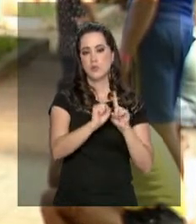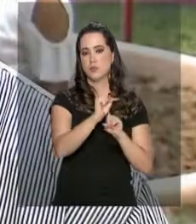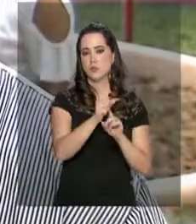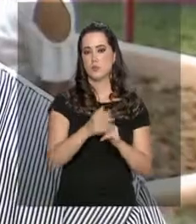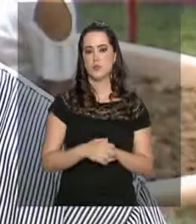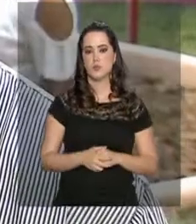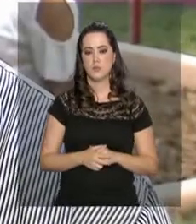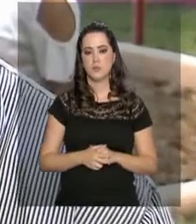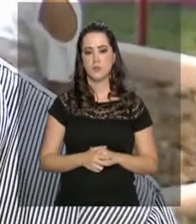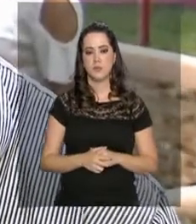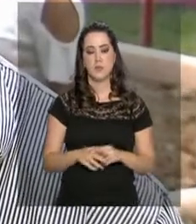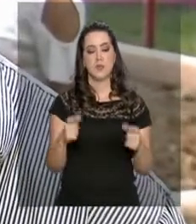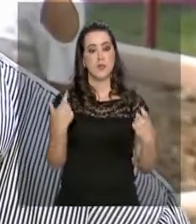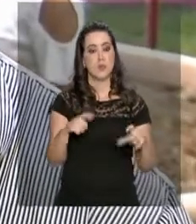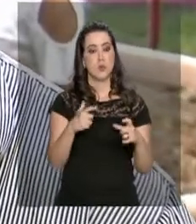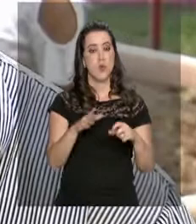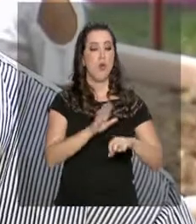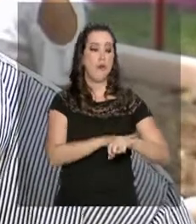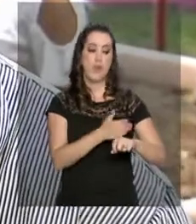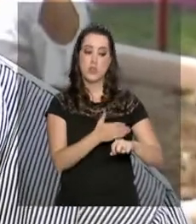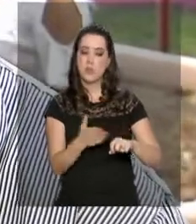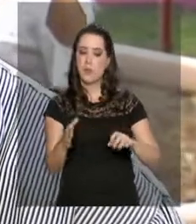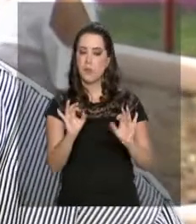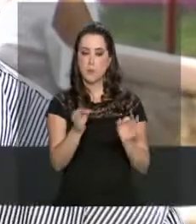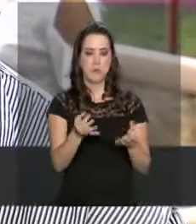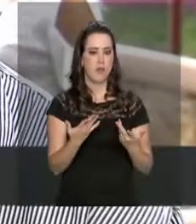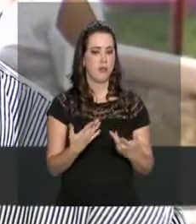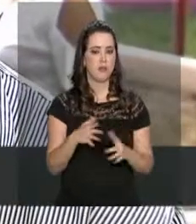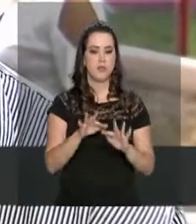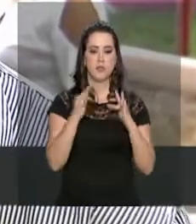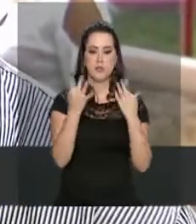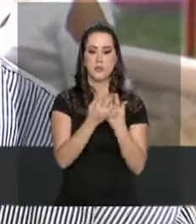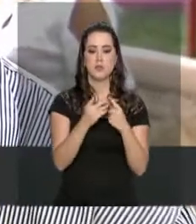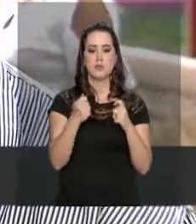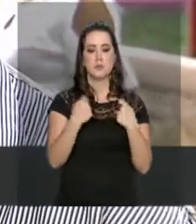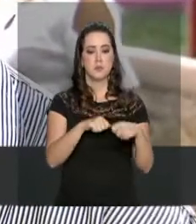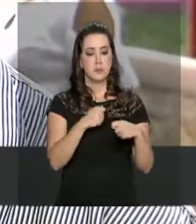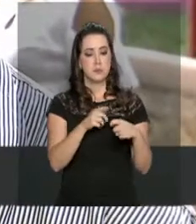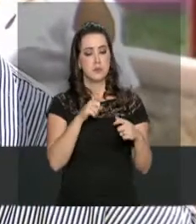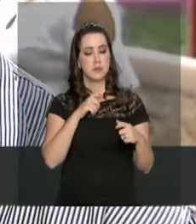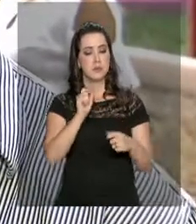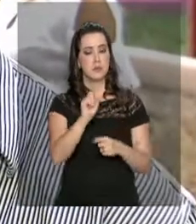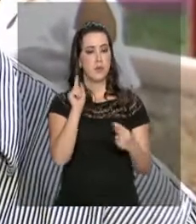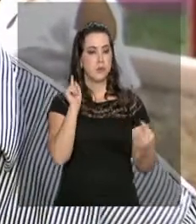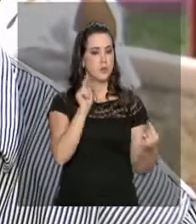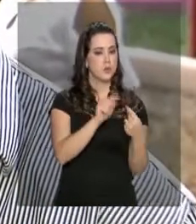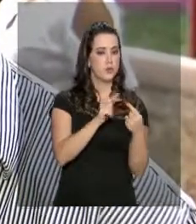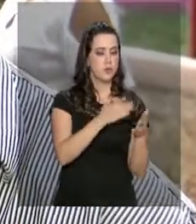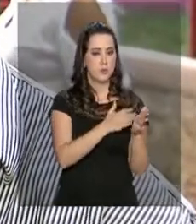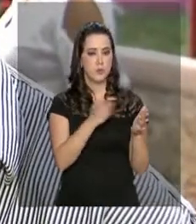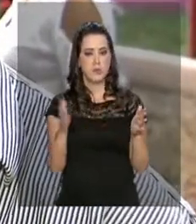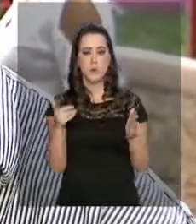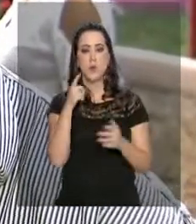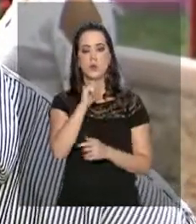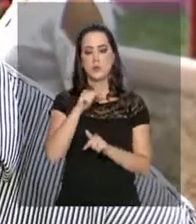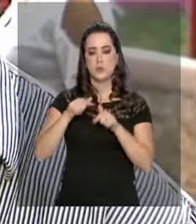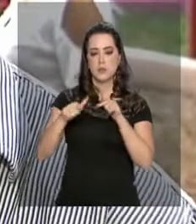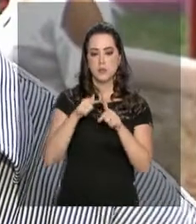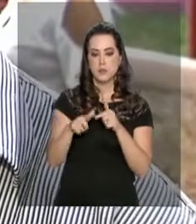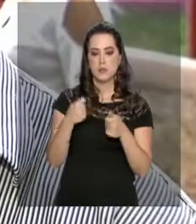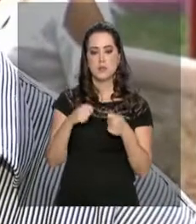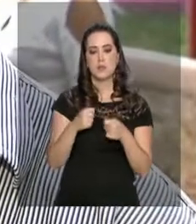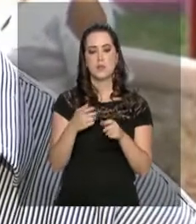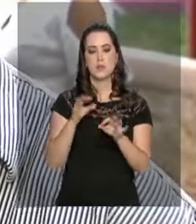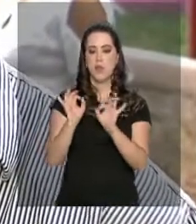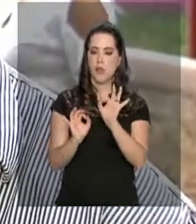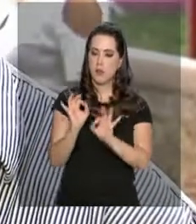essa é uma casa temporária e as famílias têm o objetivo então de a partir da hora que conseguir um trabalho olho e